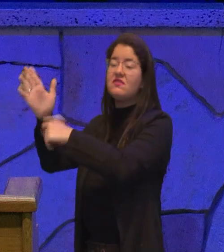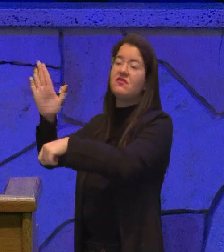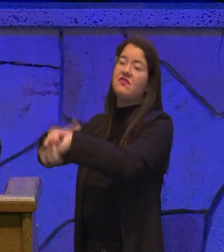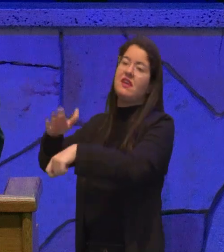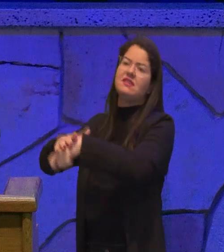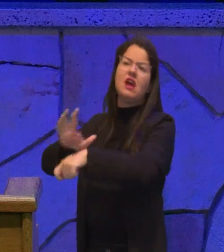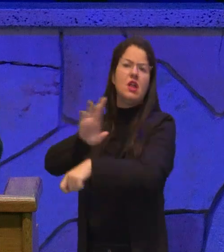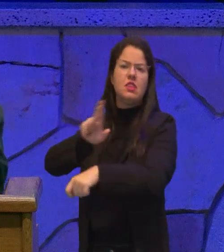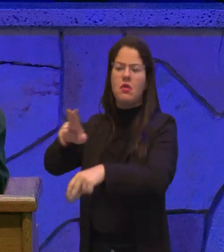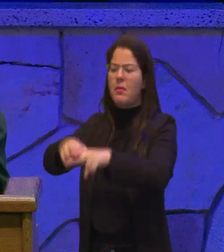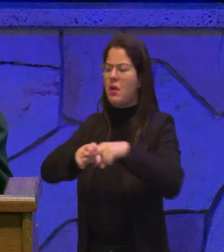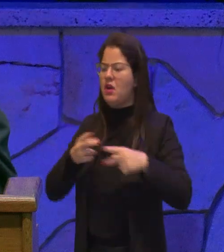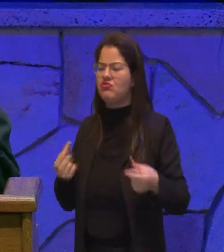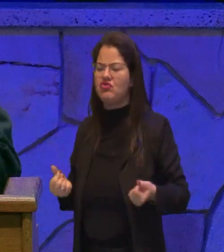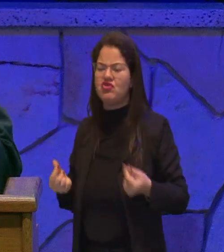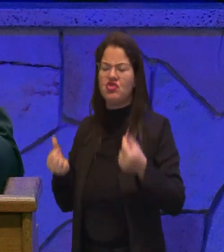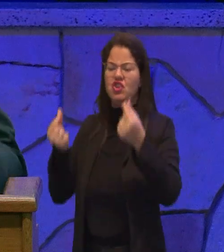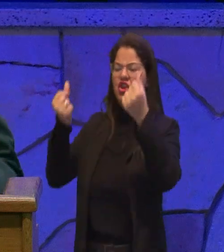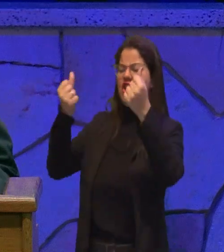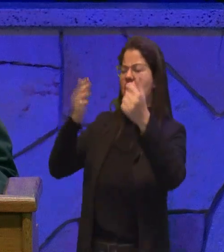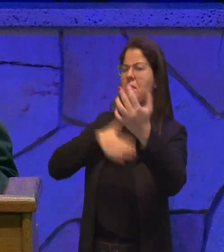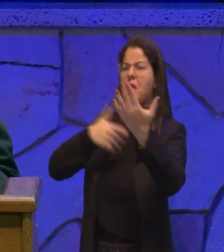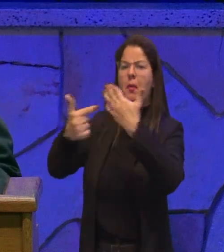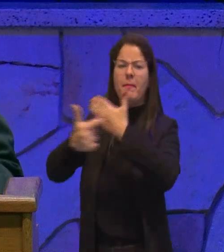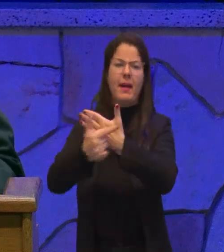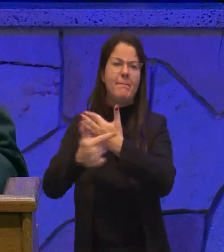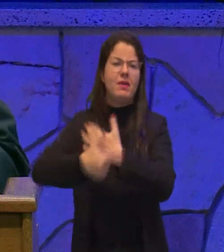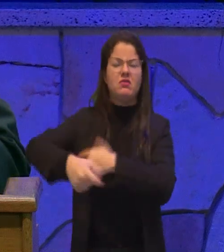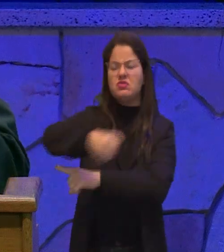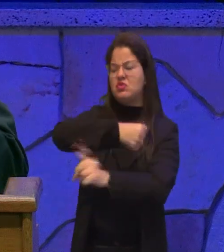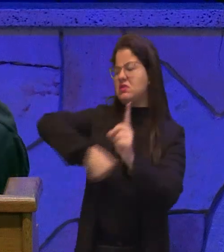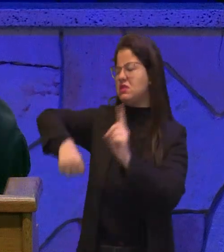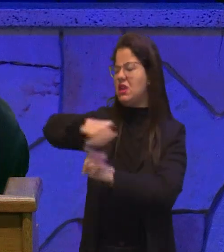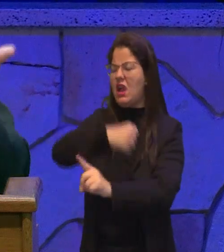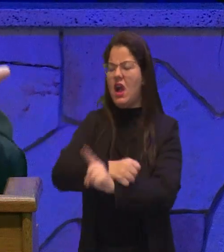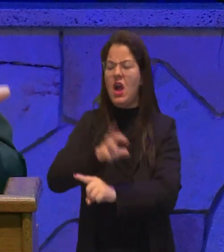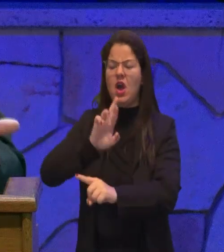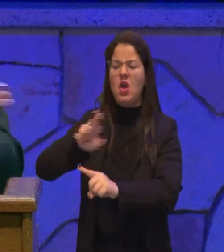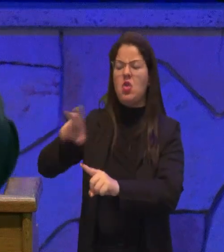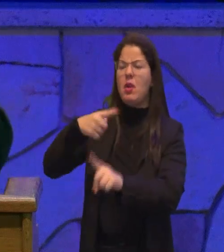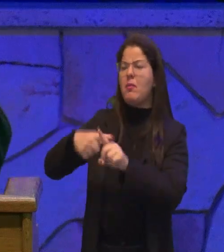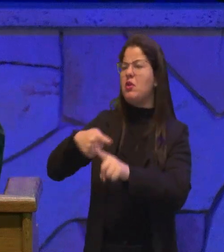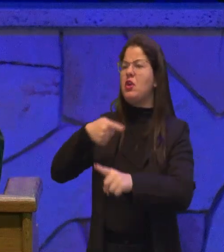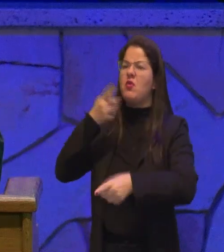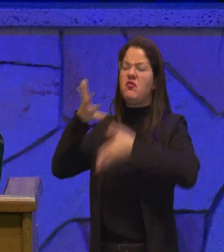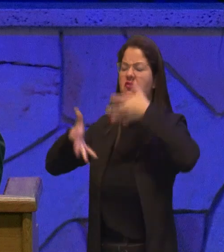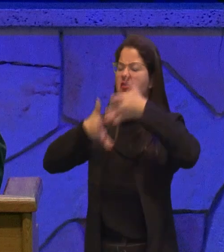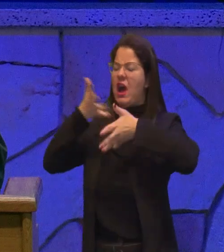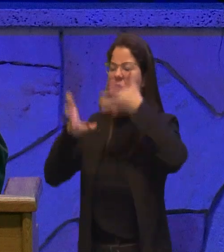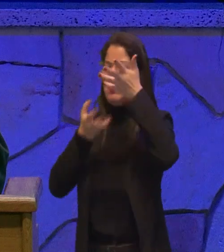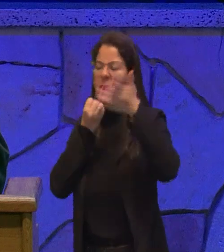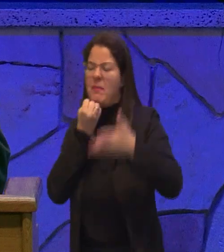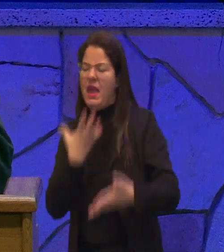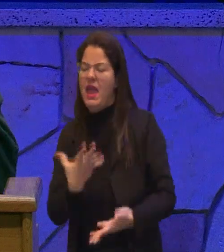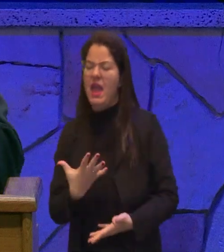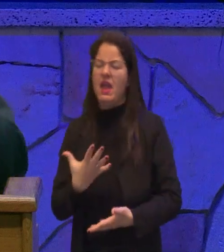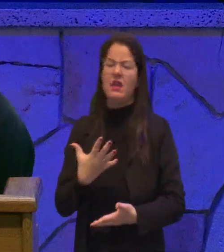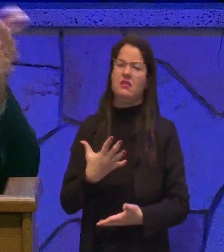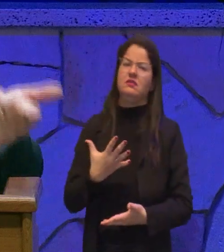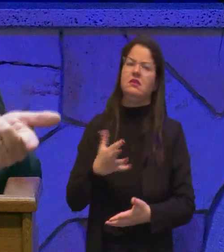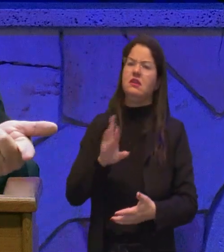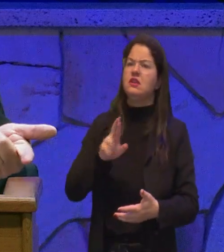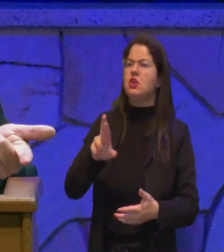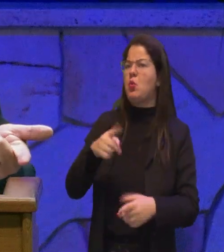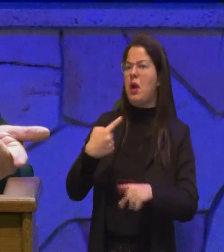meu dinheiro, pela minha patente, pela minha importância social, não pelo meu falar bem ou não, não pelo